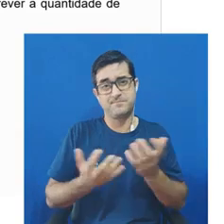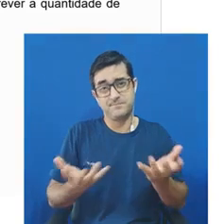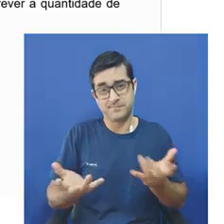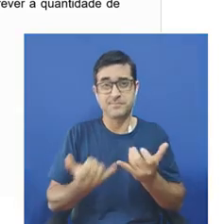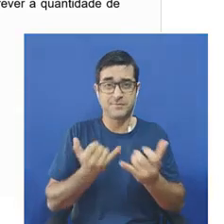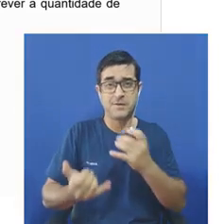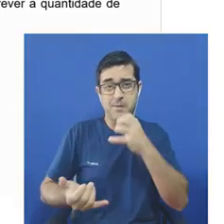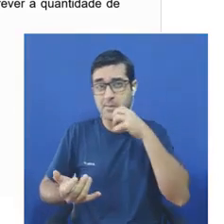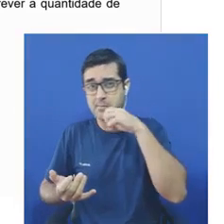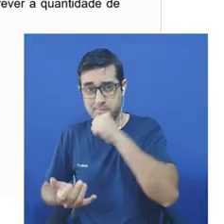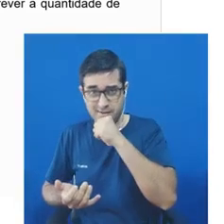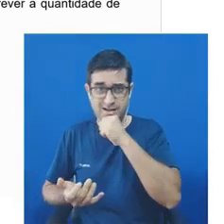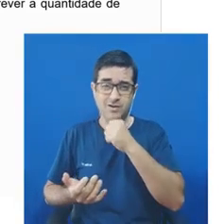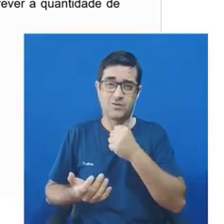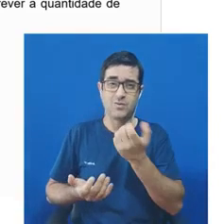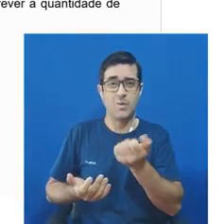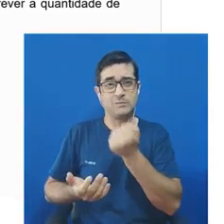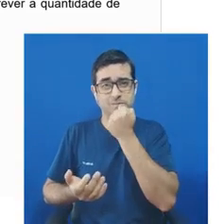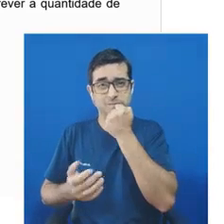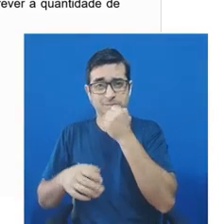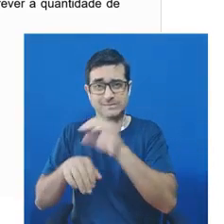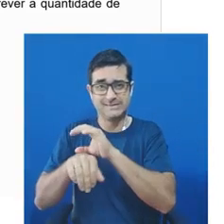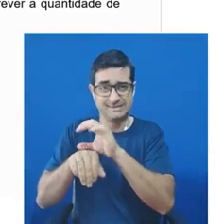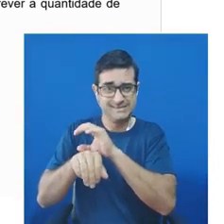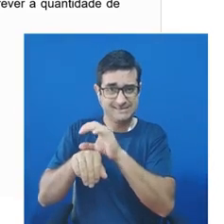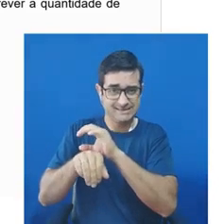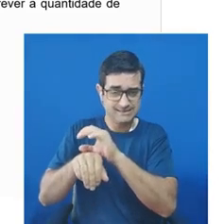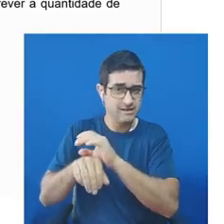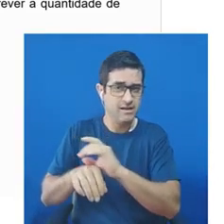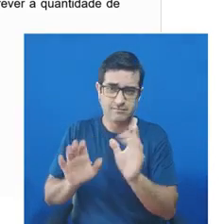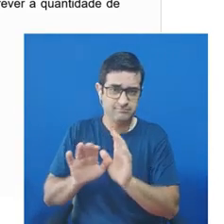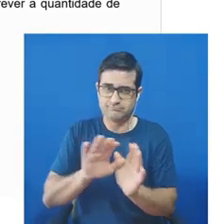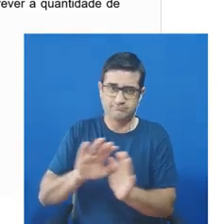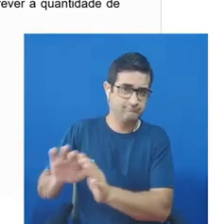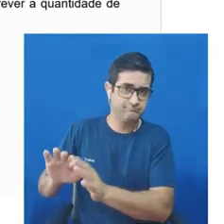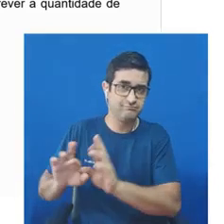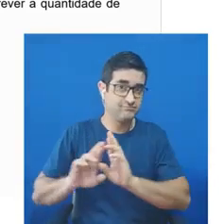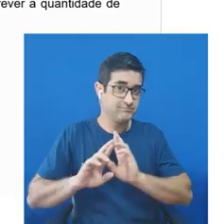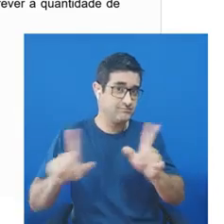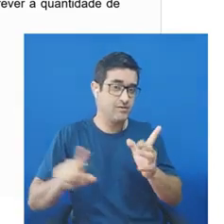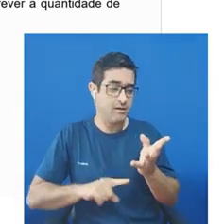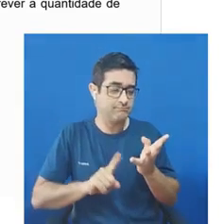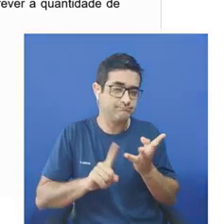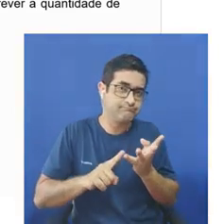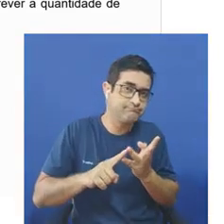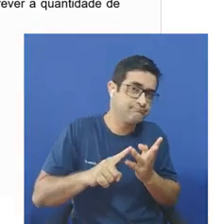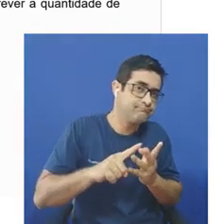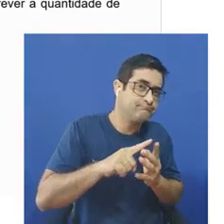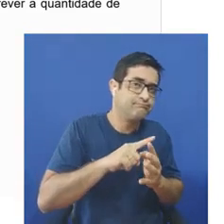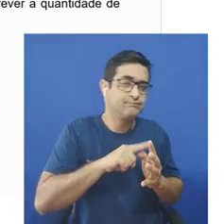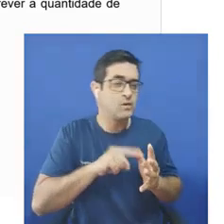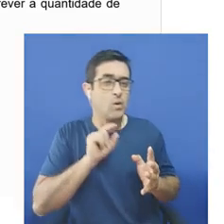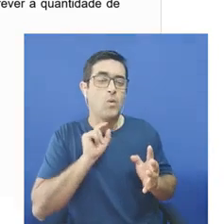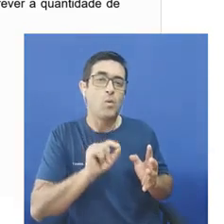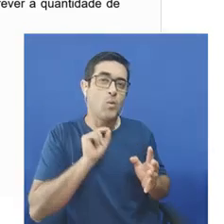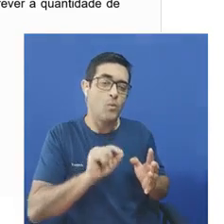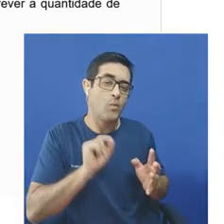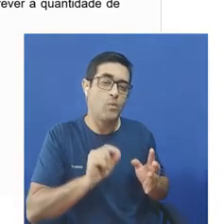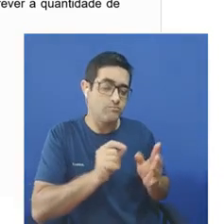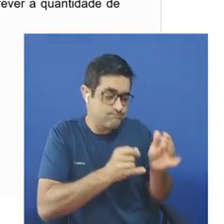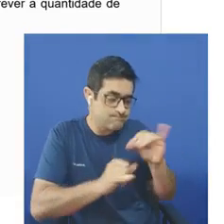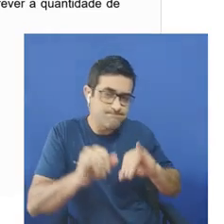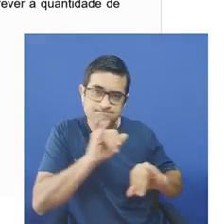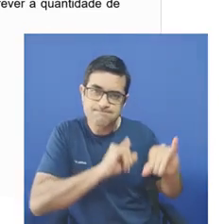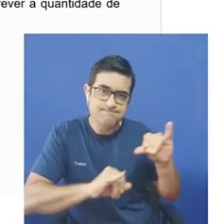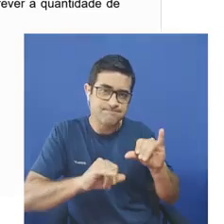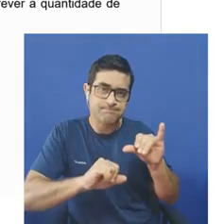pão como produto ou concreto, eu vou obter produtos, que são substâncias originadas